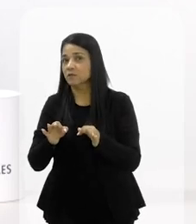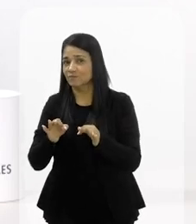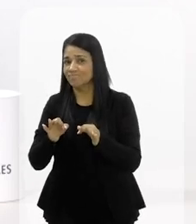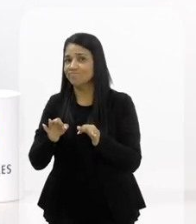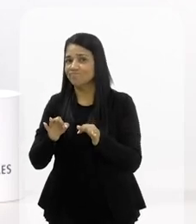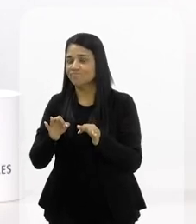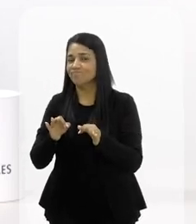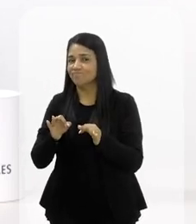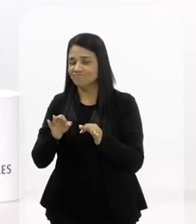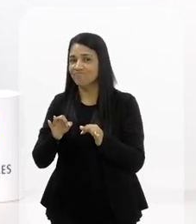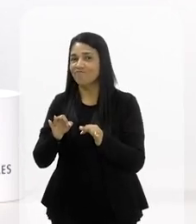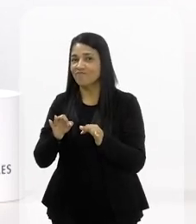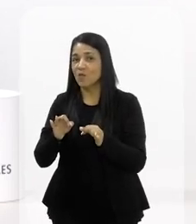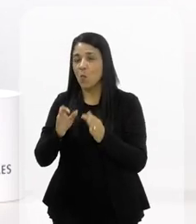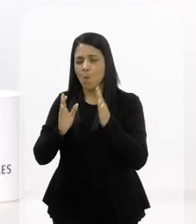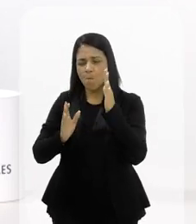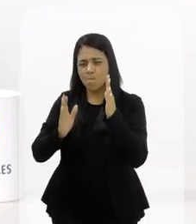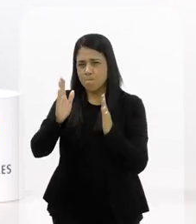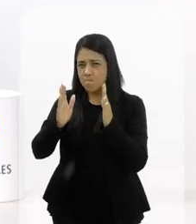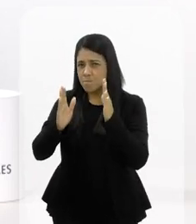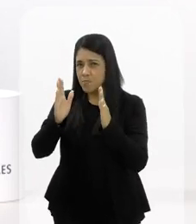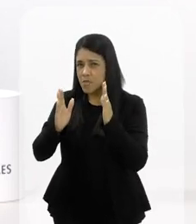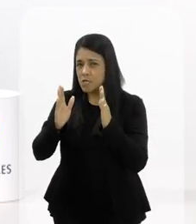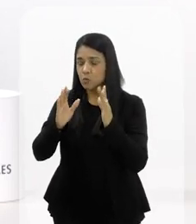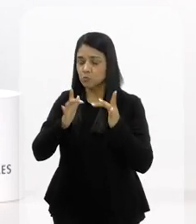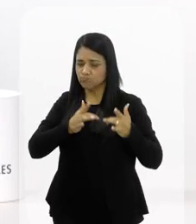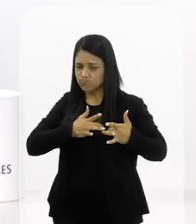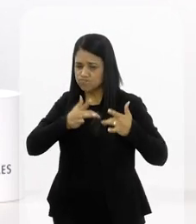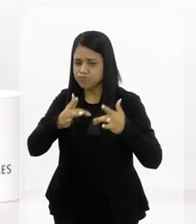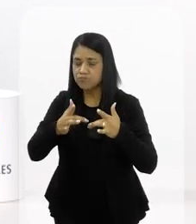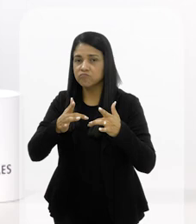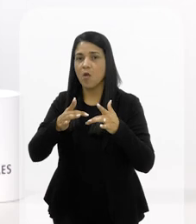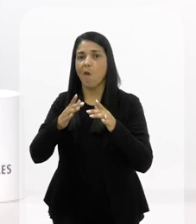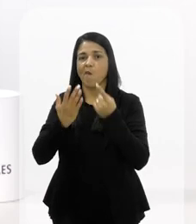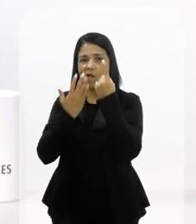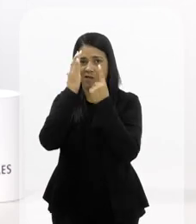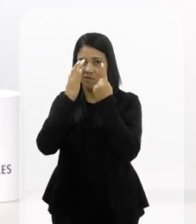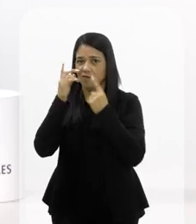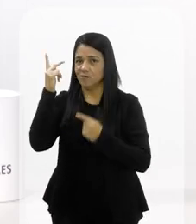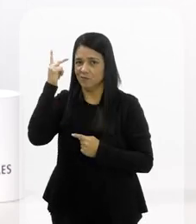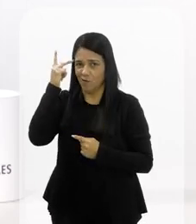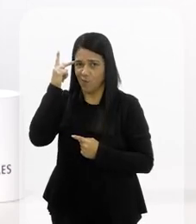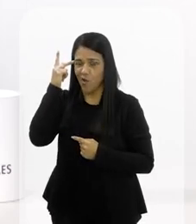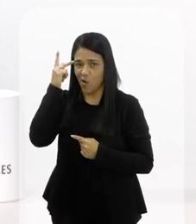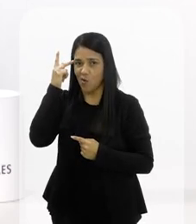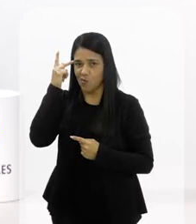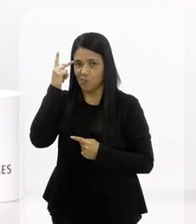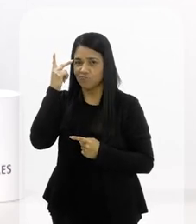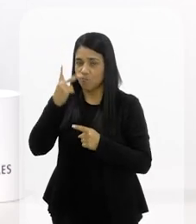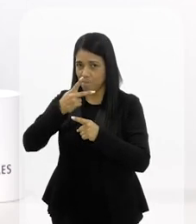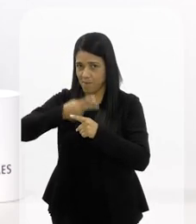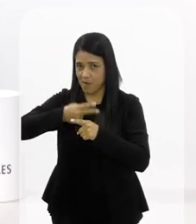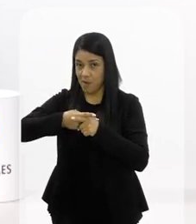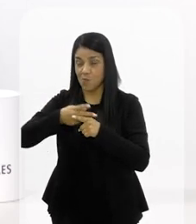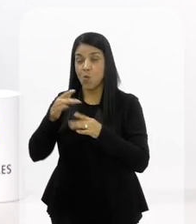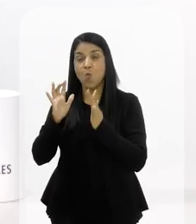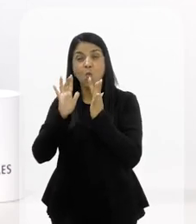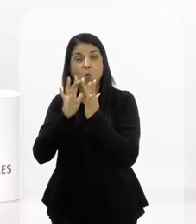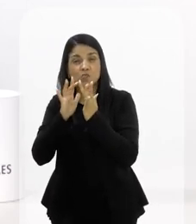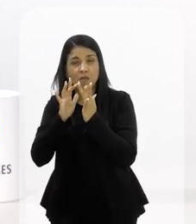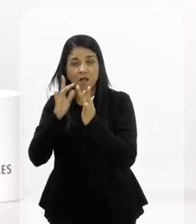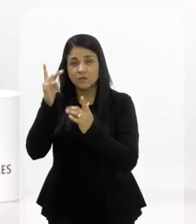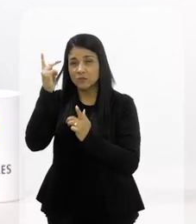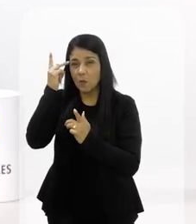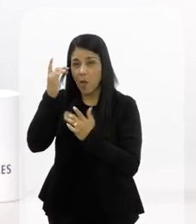certo e para coroar um período longo de dedicação ao carnaval de São Paulo eu comecei a ter contato com o